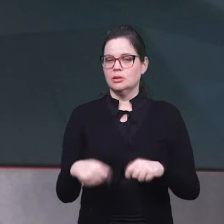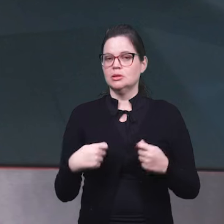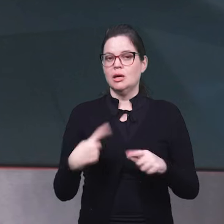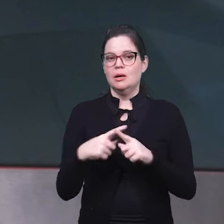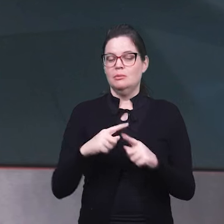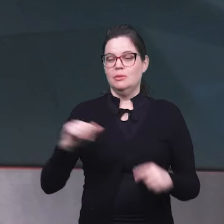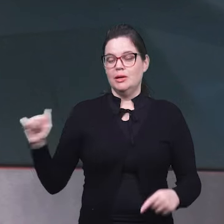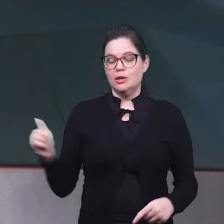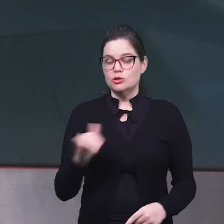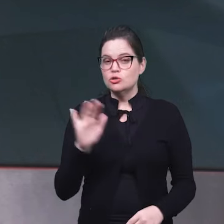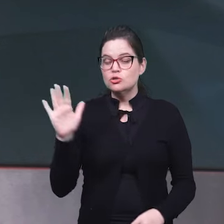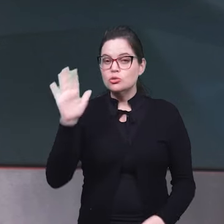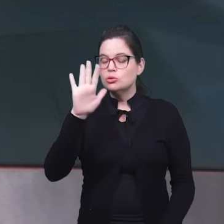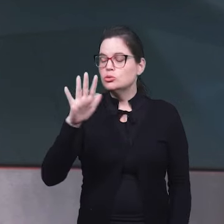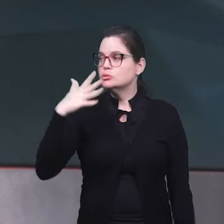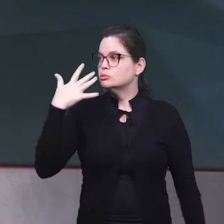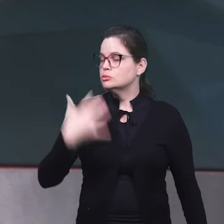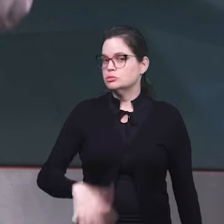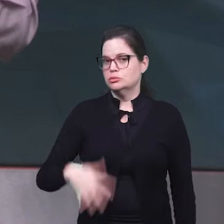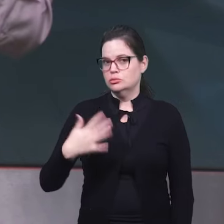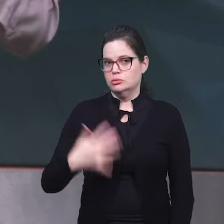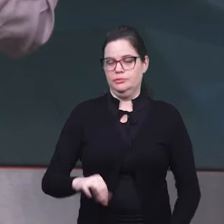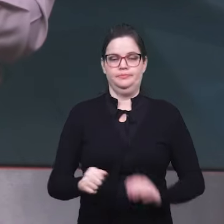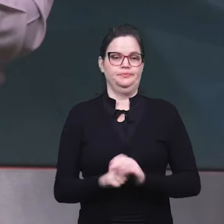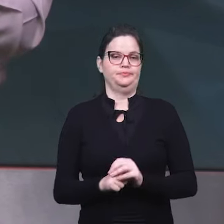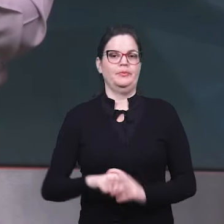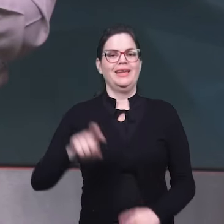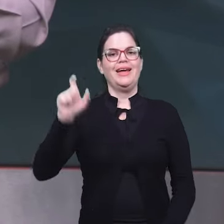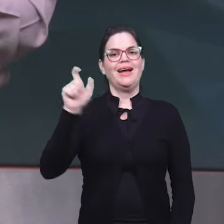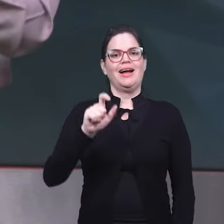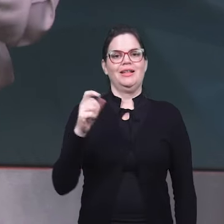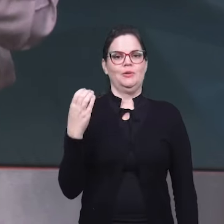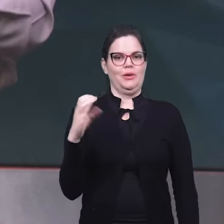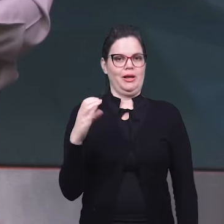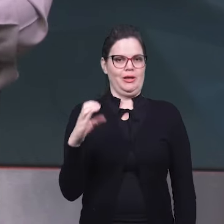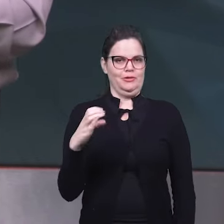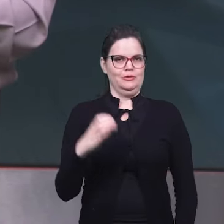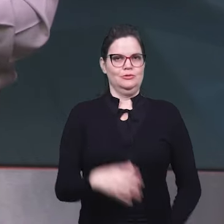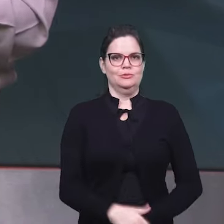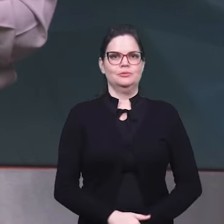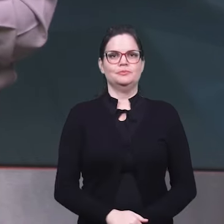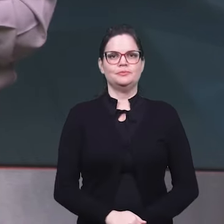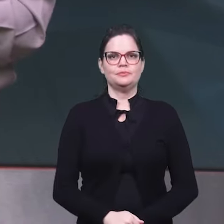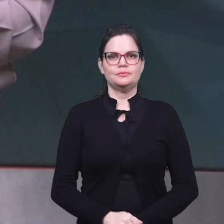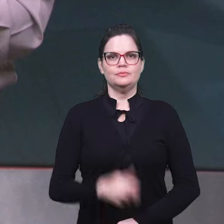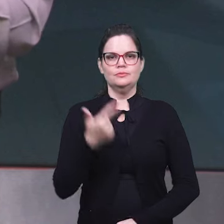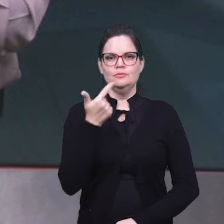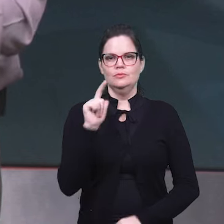são elevadíssimas. Cartão de crédito é outra coisa